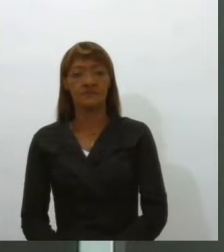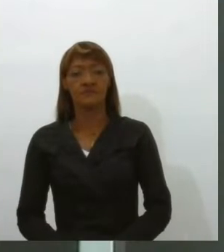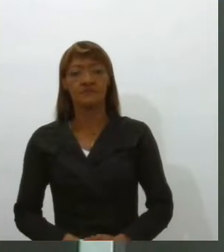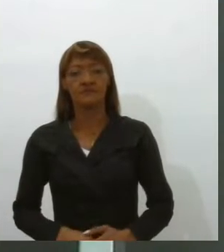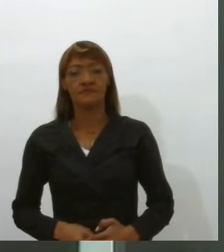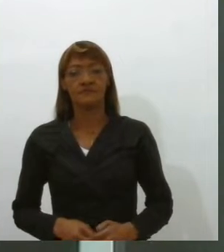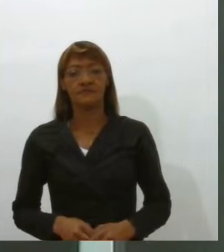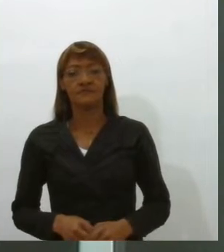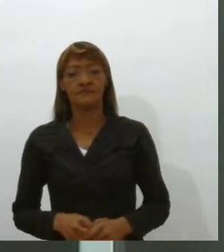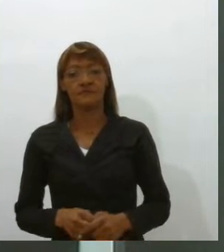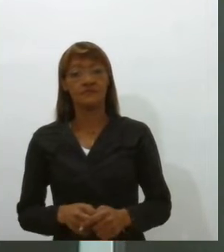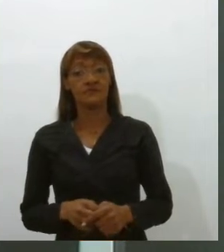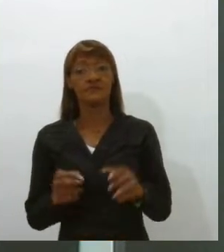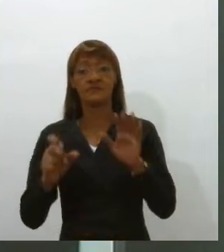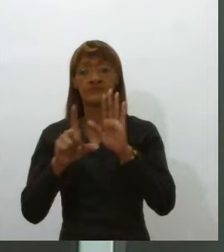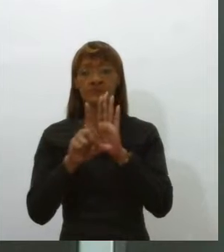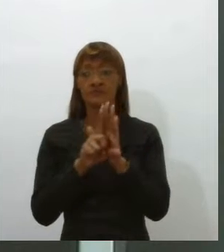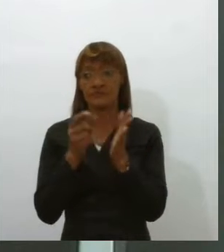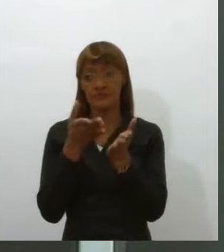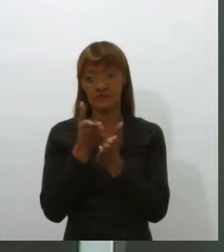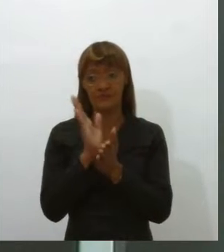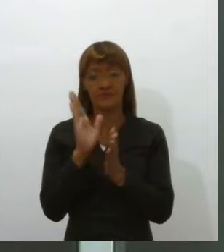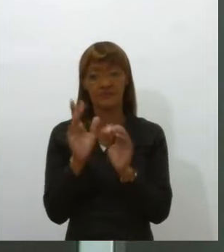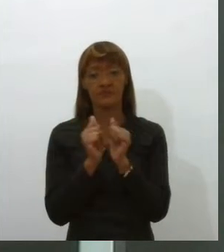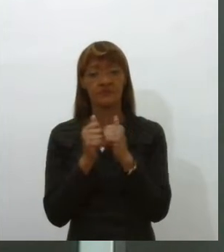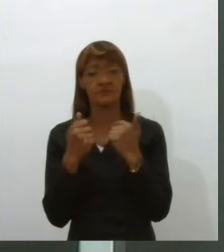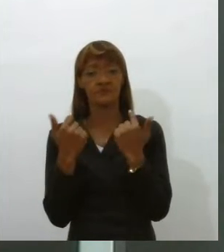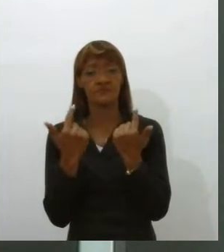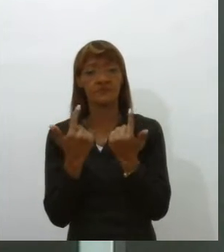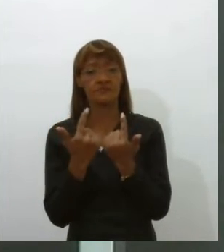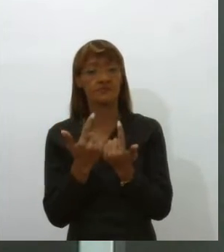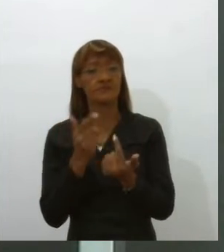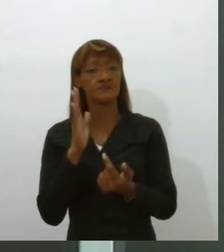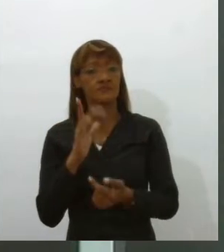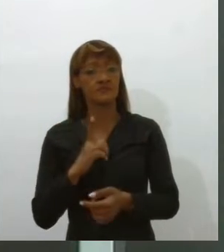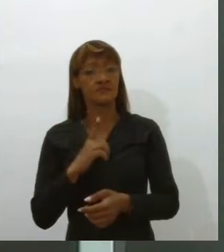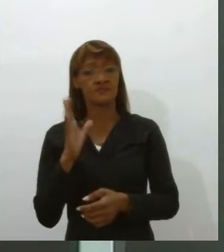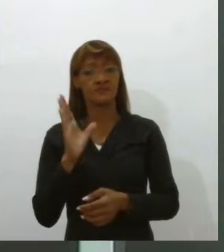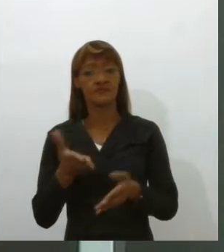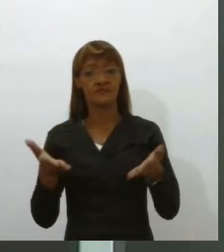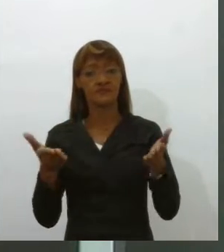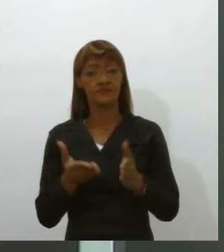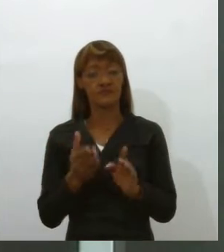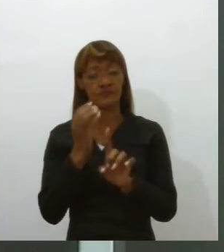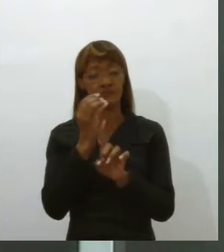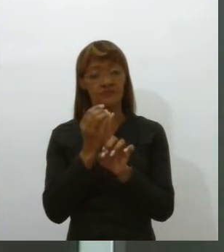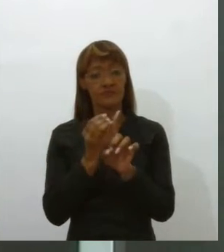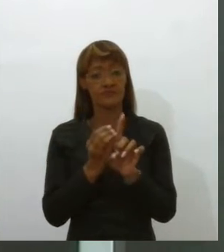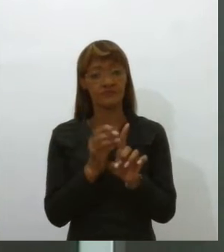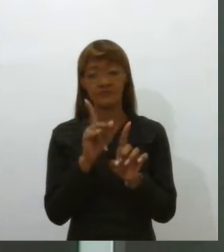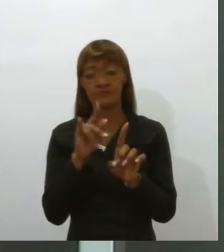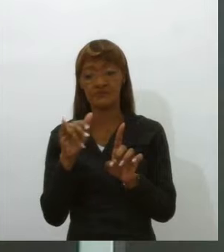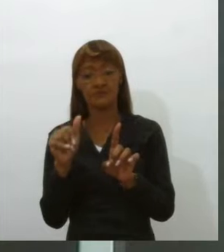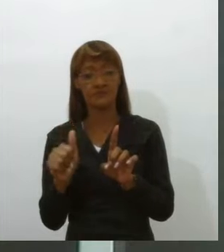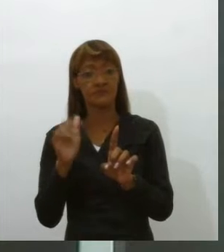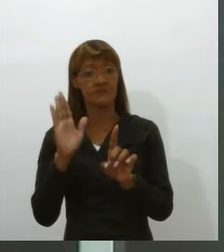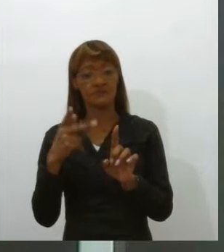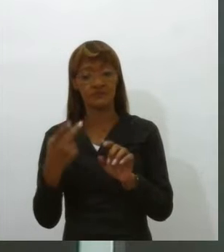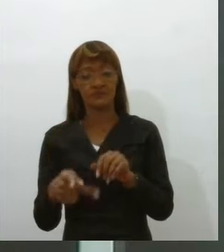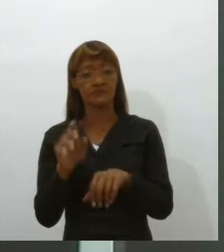Uma lei aprovada na Assembleia Legislativa inclui no calendário oficial de datas e eventos do Estado o Dia